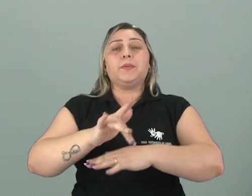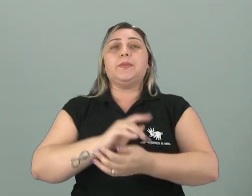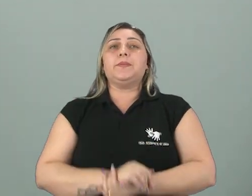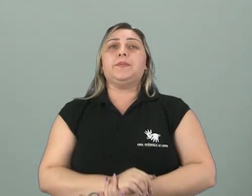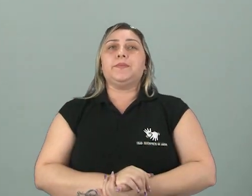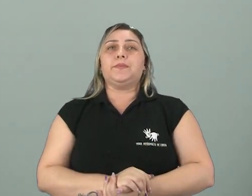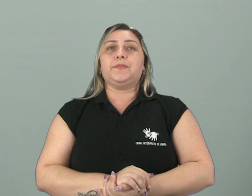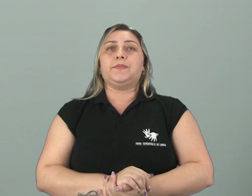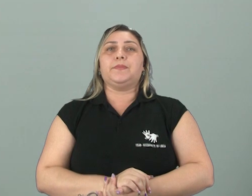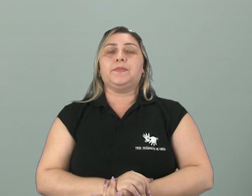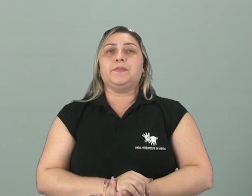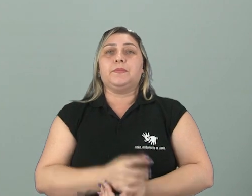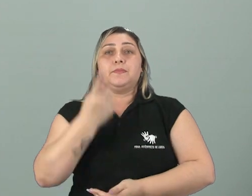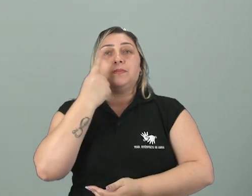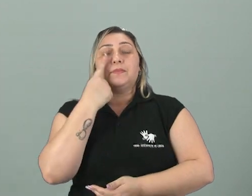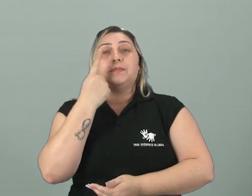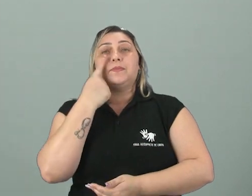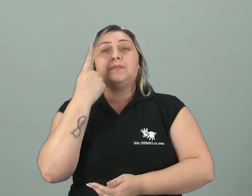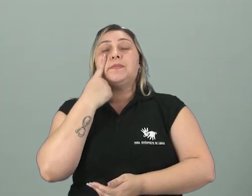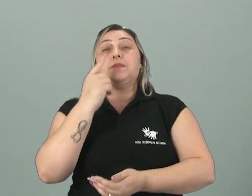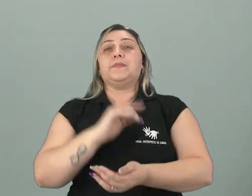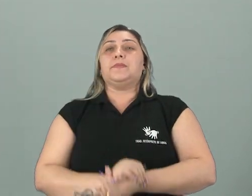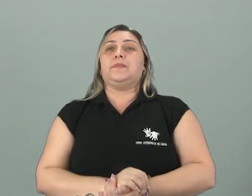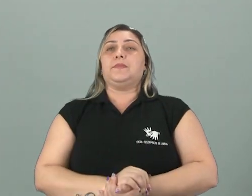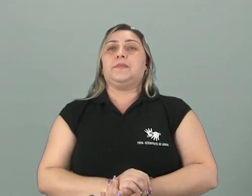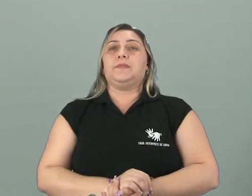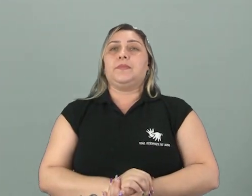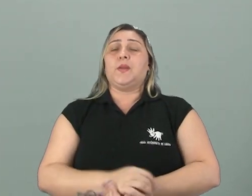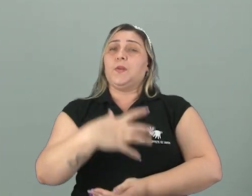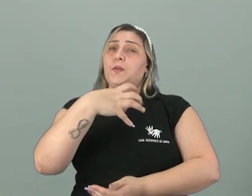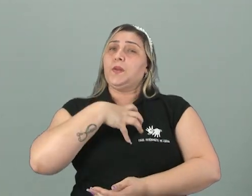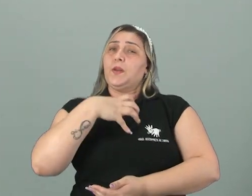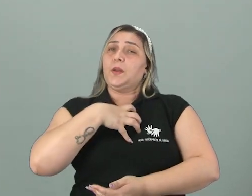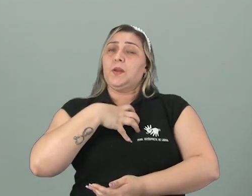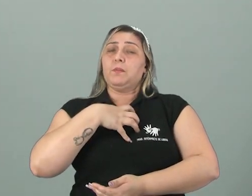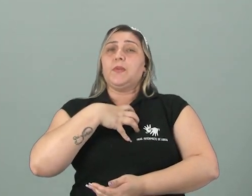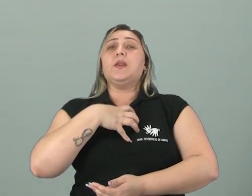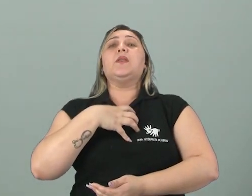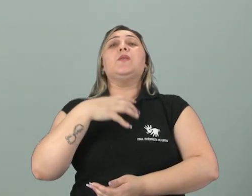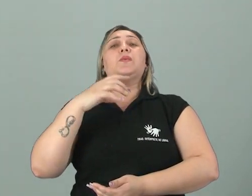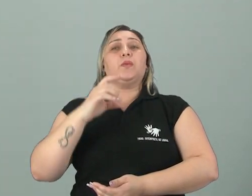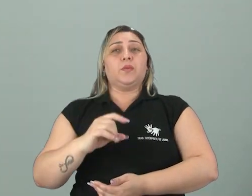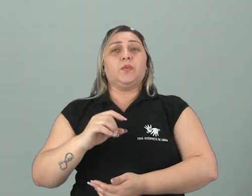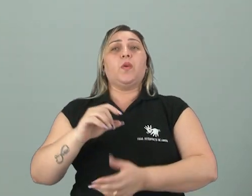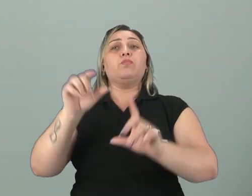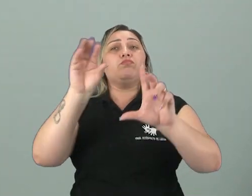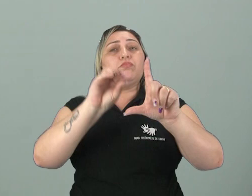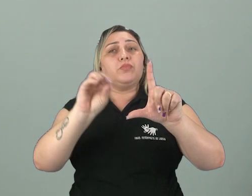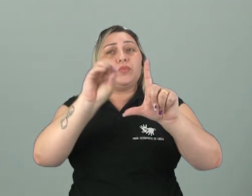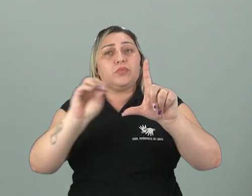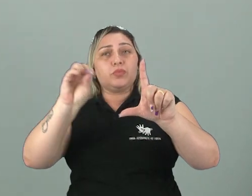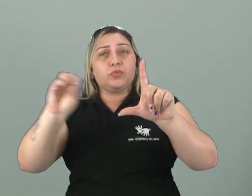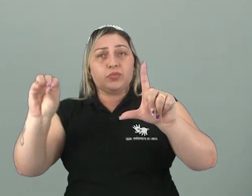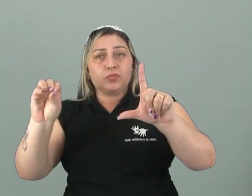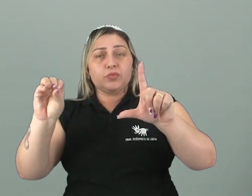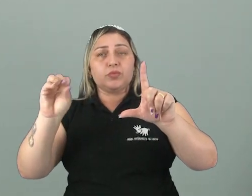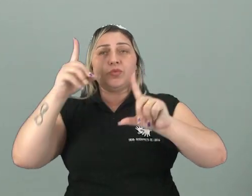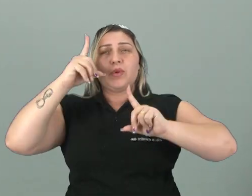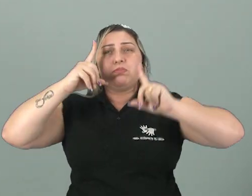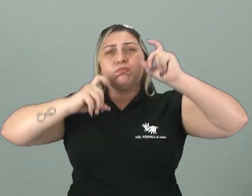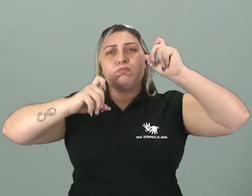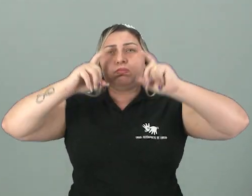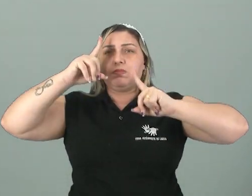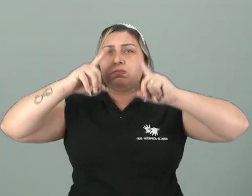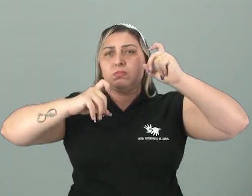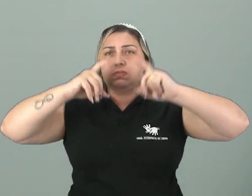sociais. Então, veja que um sentimento meu pode ser traduzido por meio de um emoji ou de uma carinha dessas que